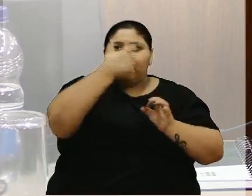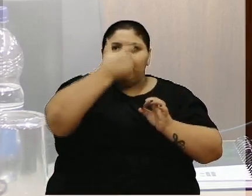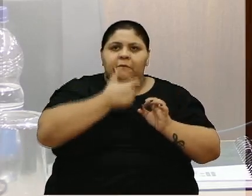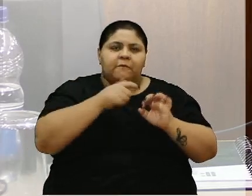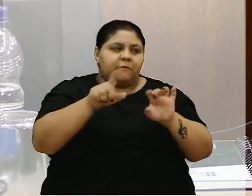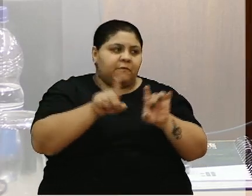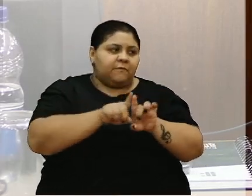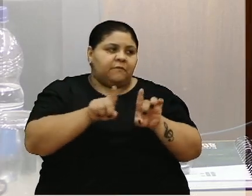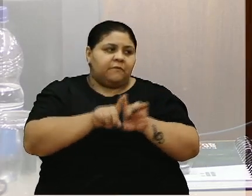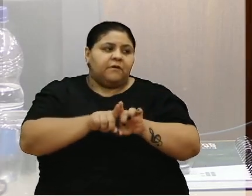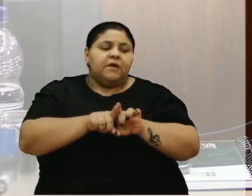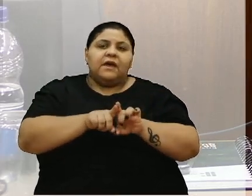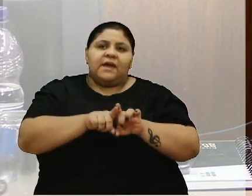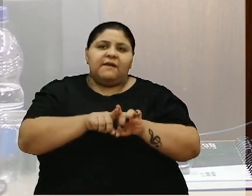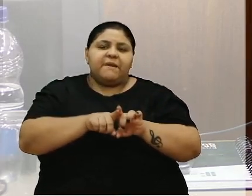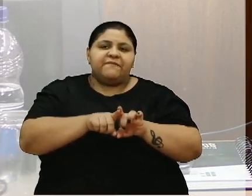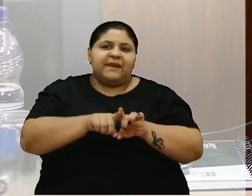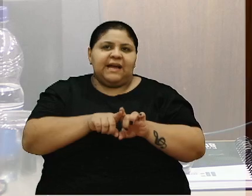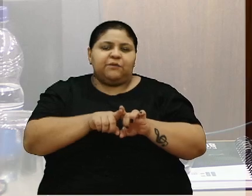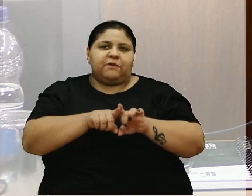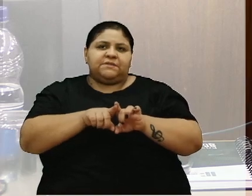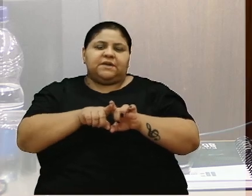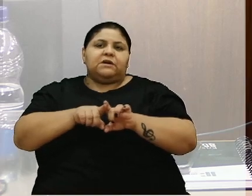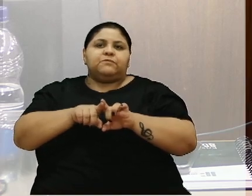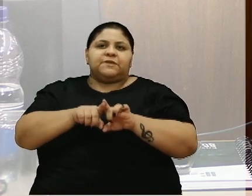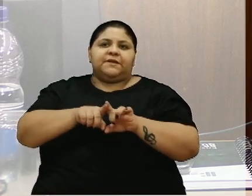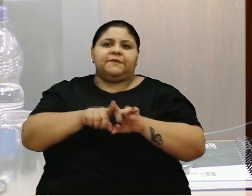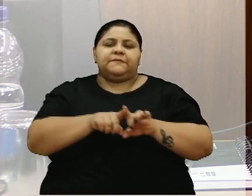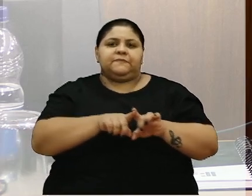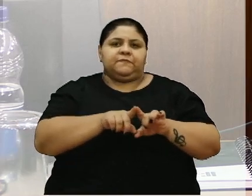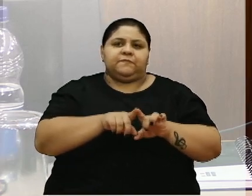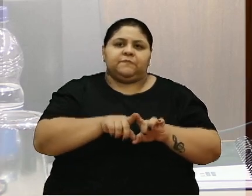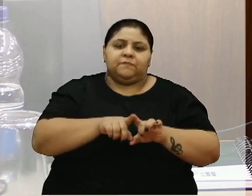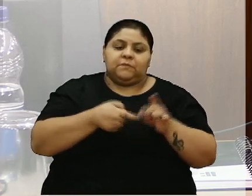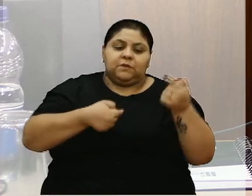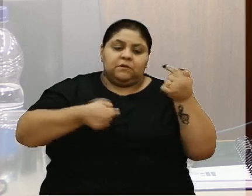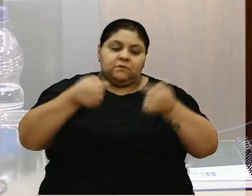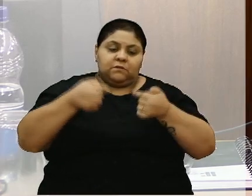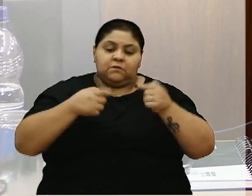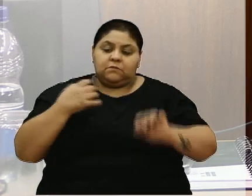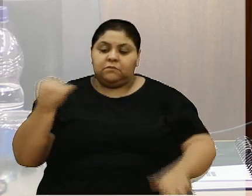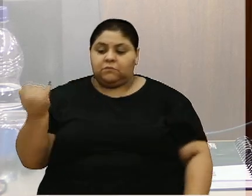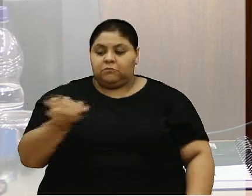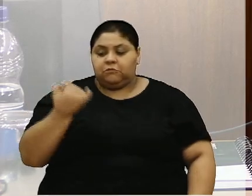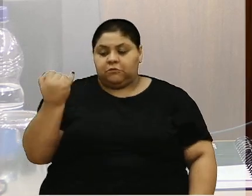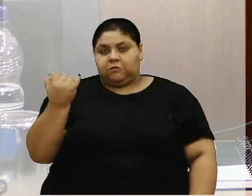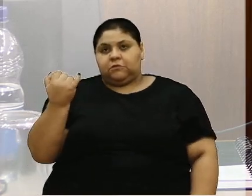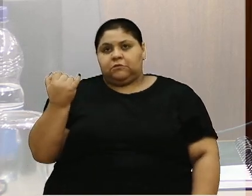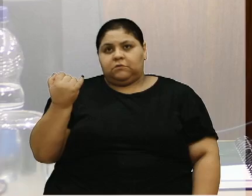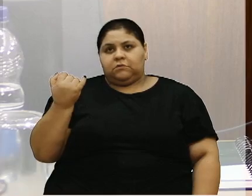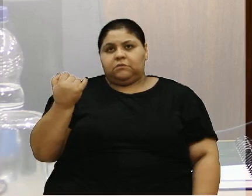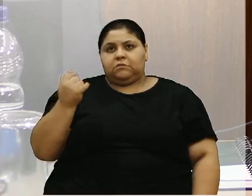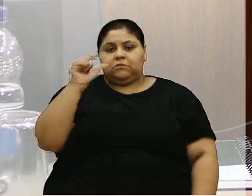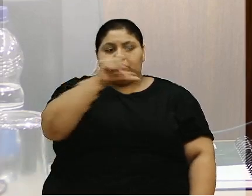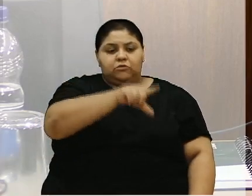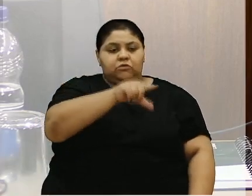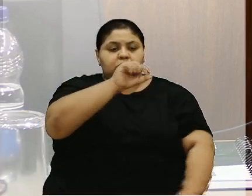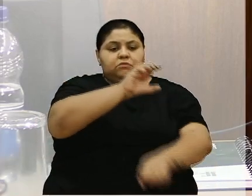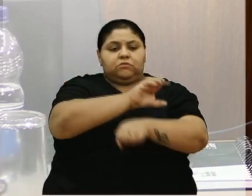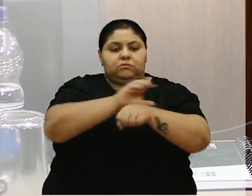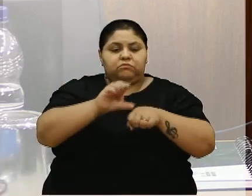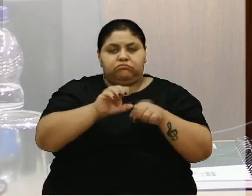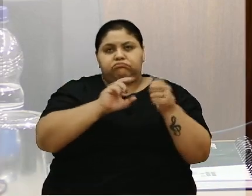questão secundária e que não pode apequenar o debate da importância da escolha dos cursos,